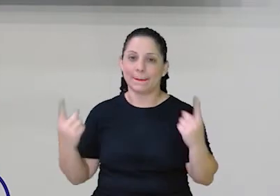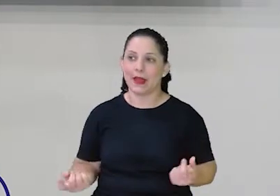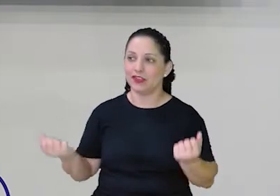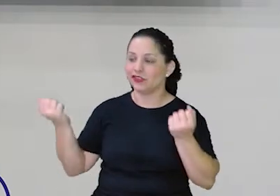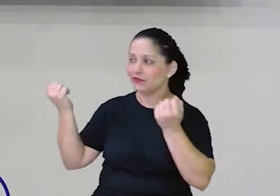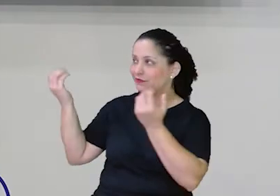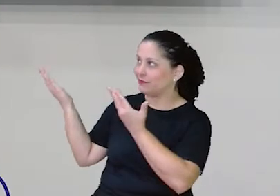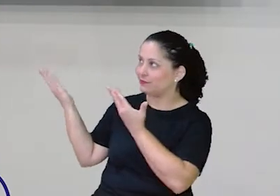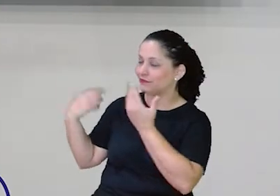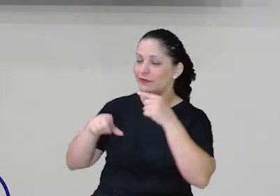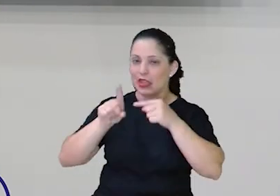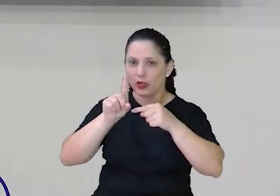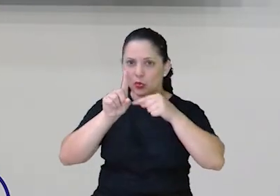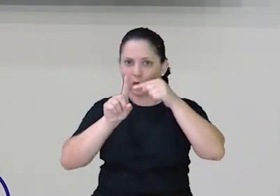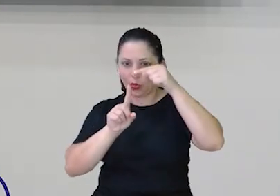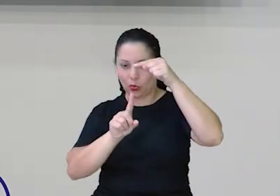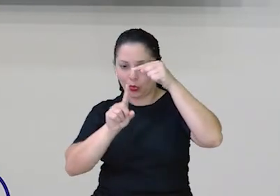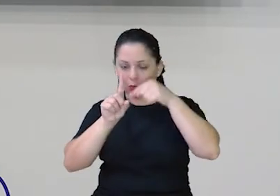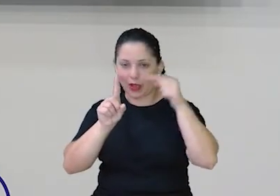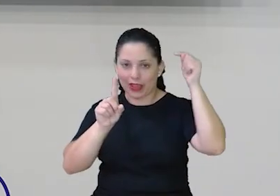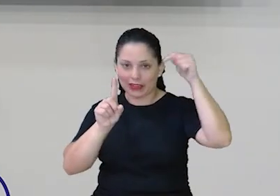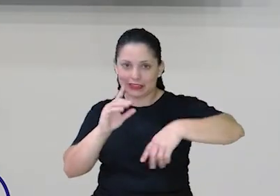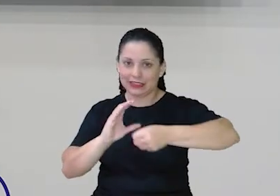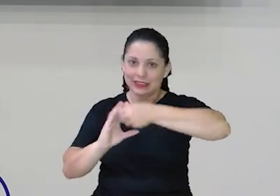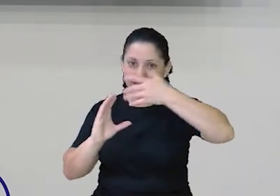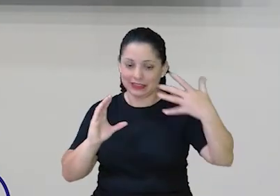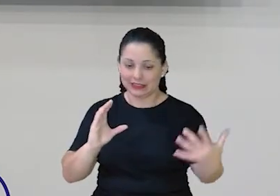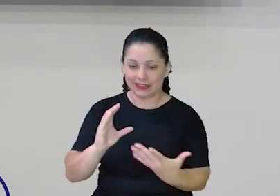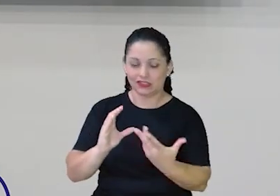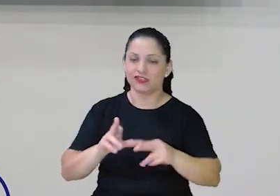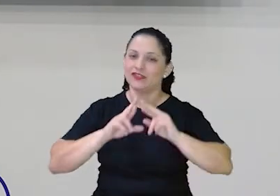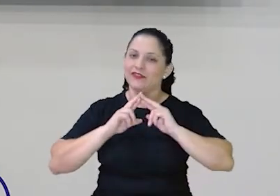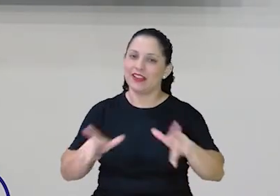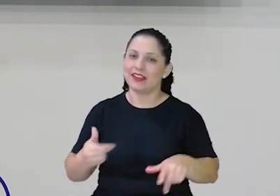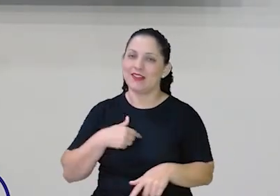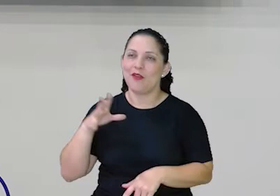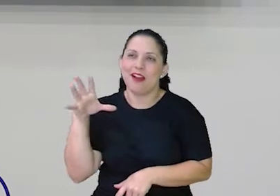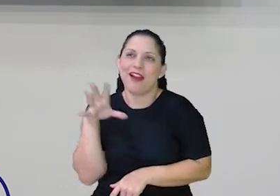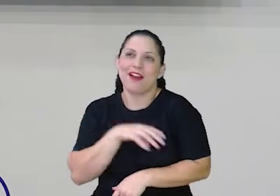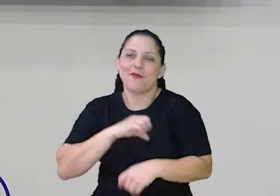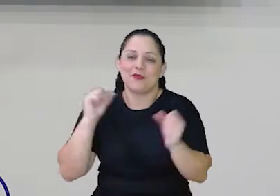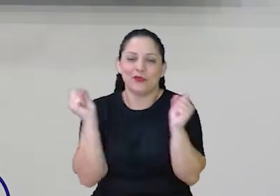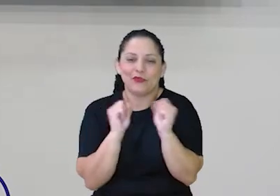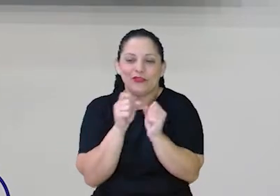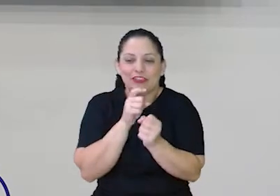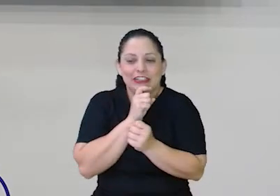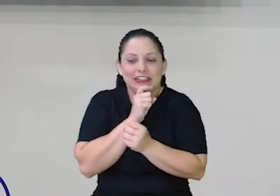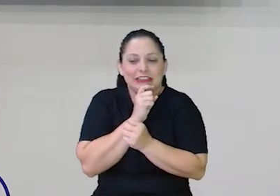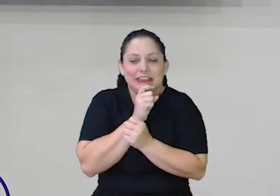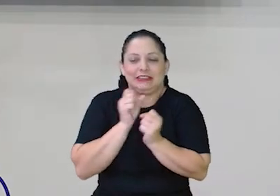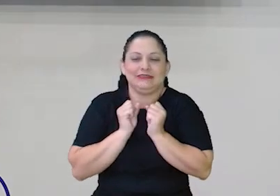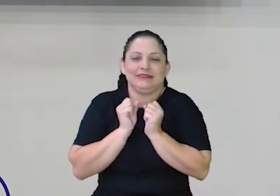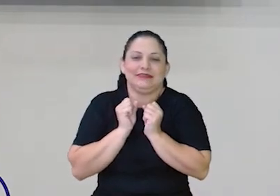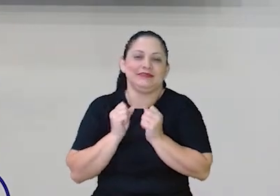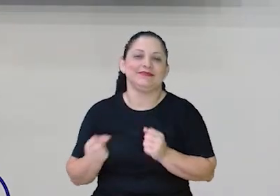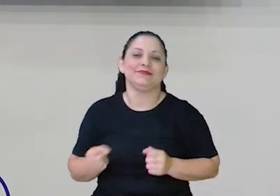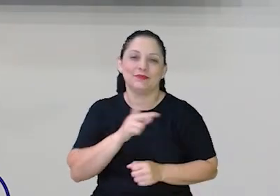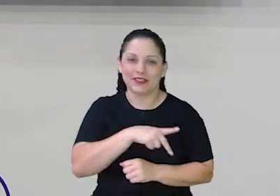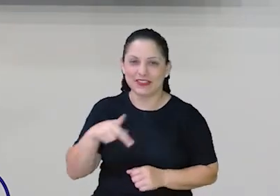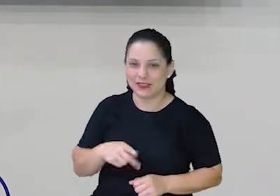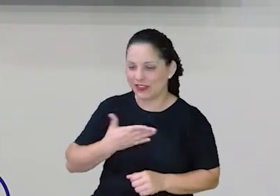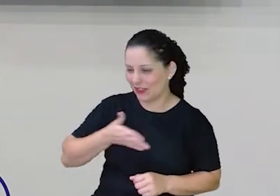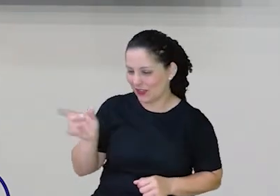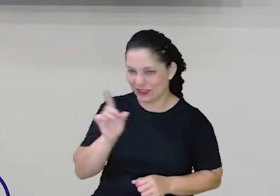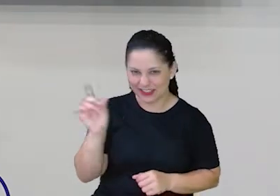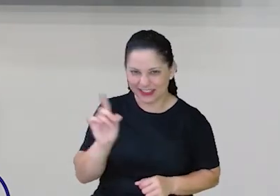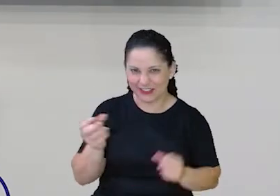de clima aqui, que é o nosso, não tem essa característica. Infelizmente, né? Porque eu adoro um friozinho. Professora Mauricéia não gosta muito de frio não, né, professora Mauricéia?